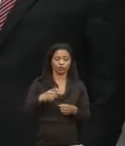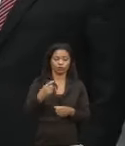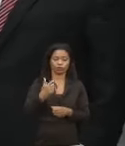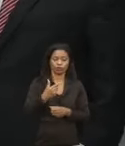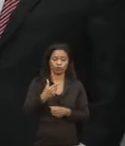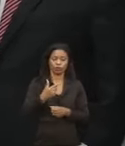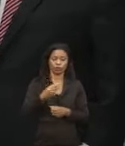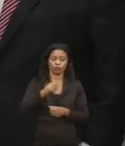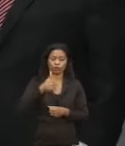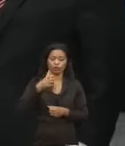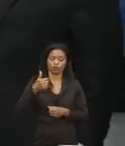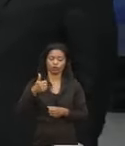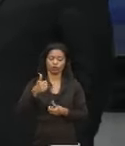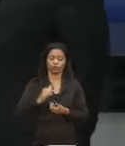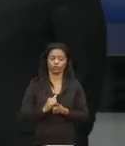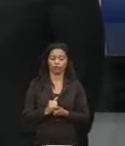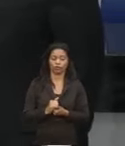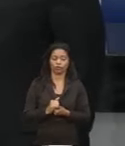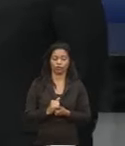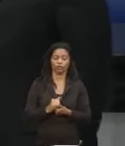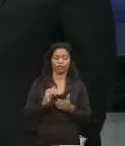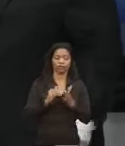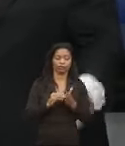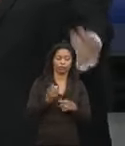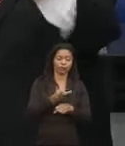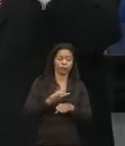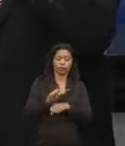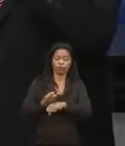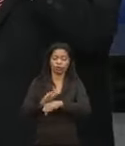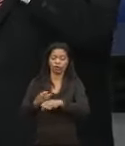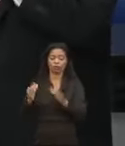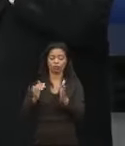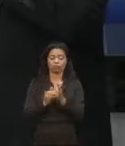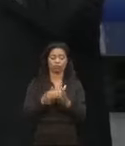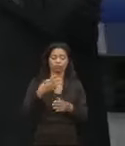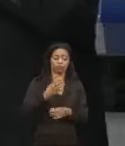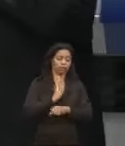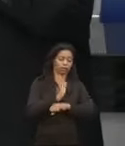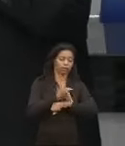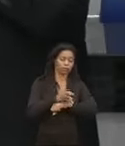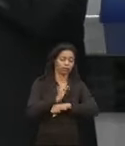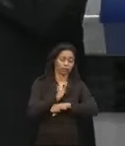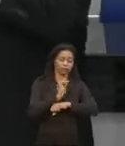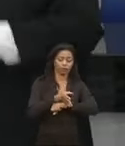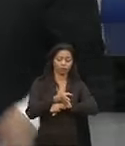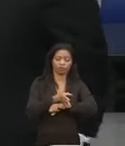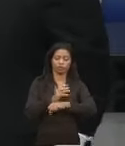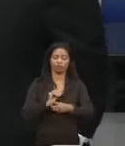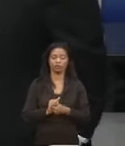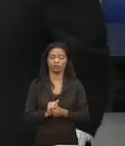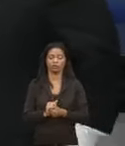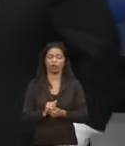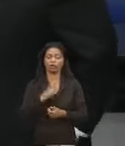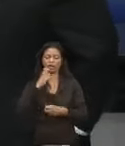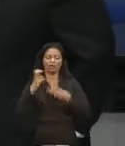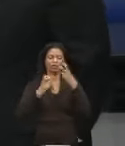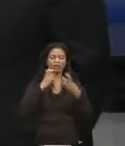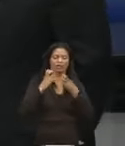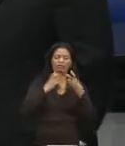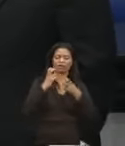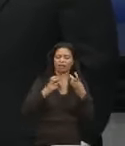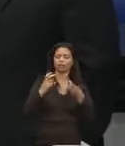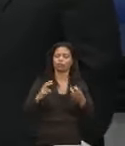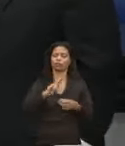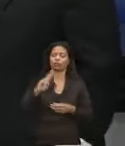gritando o nome dele, Jefferson, Jefferson, Jefferson. E aí, resumindo, nós acolhemos, eu e a minha